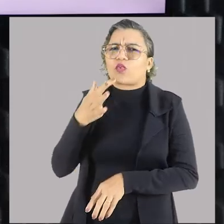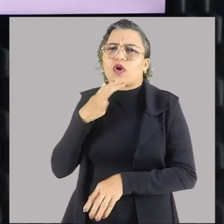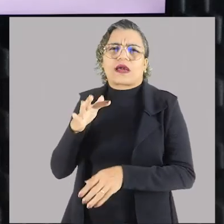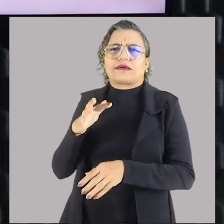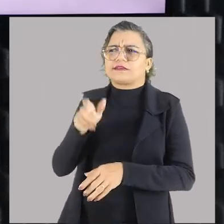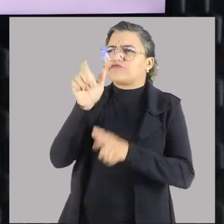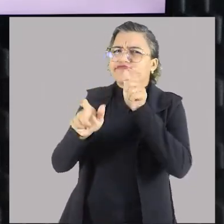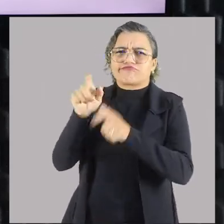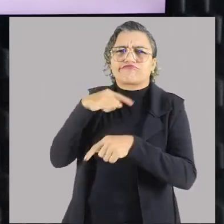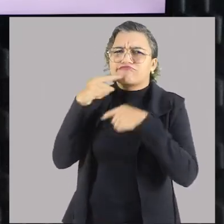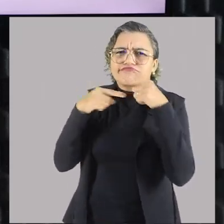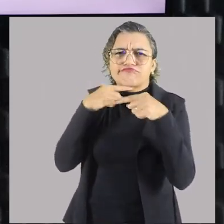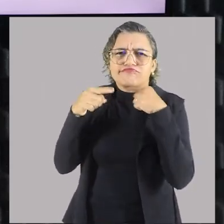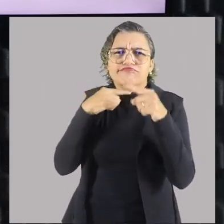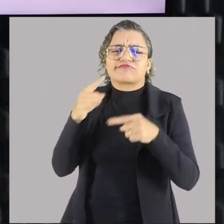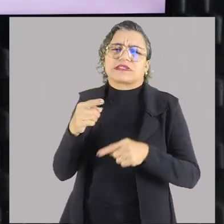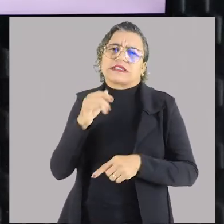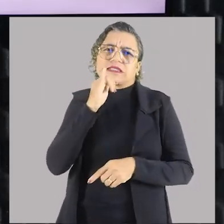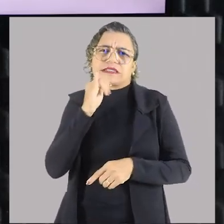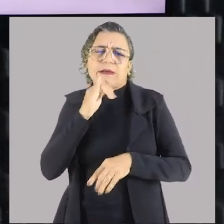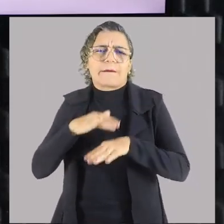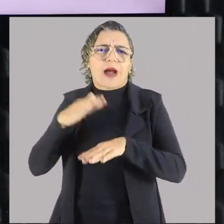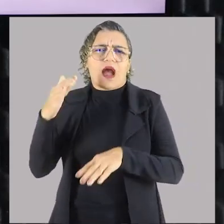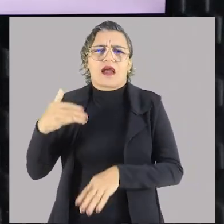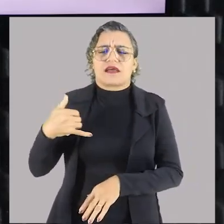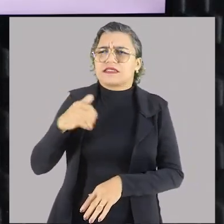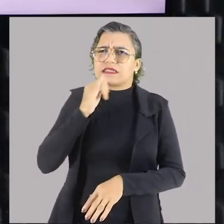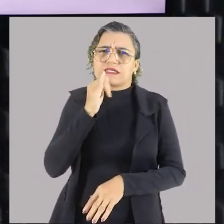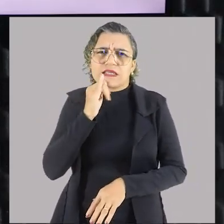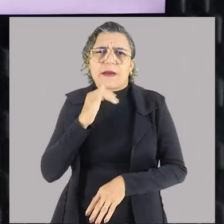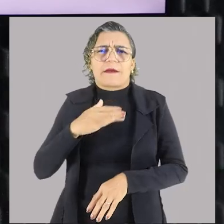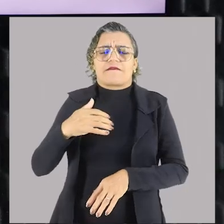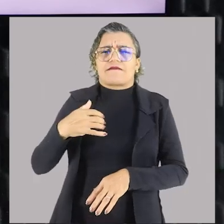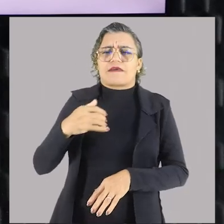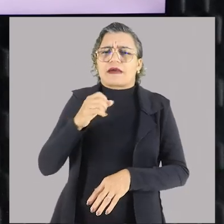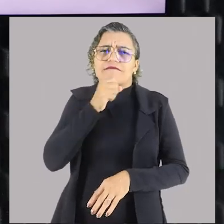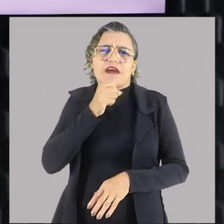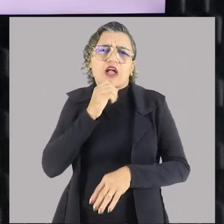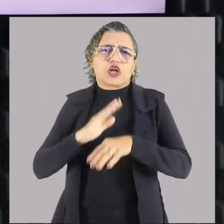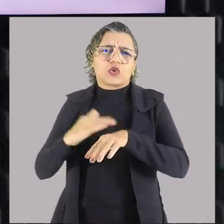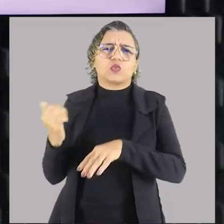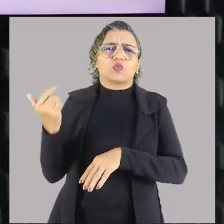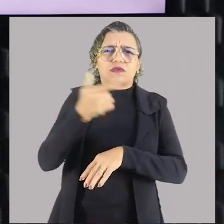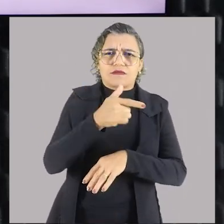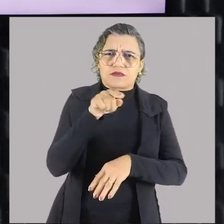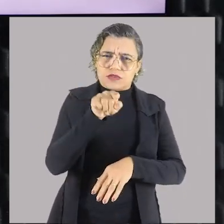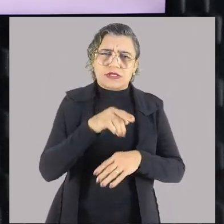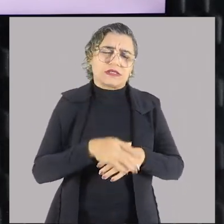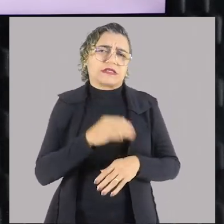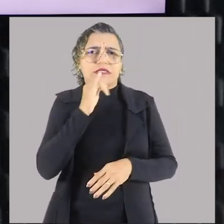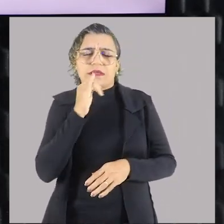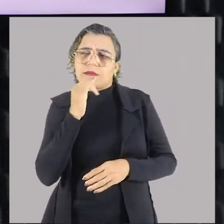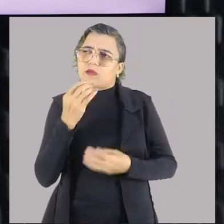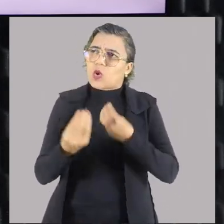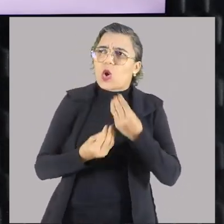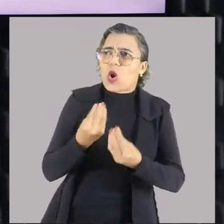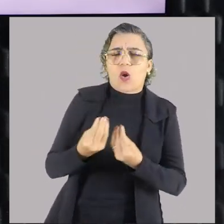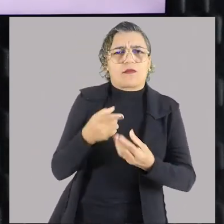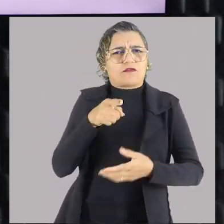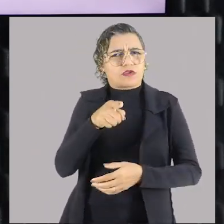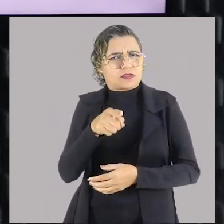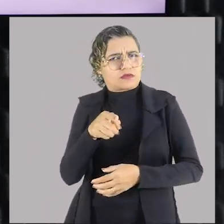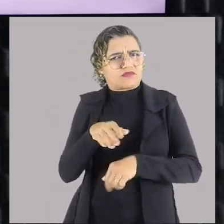mais velhas do que você, por exemplo, que você não tem intimidade, você não vai chegar, e aí, what's up? Tá? Você